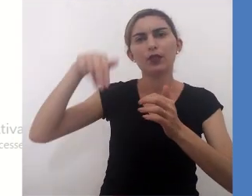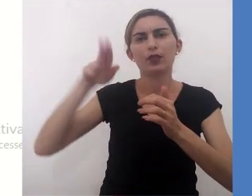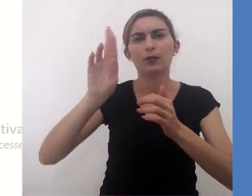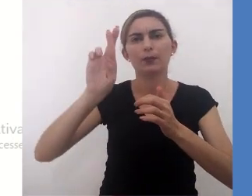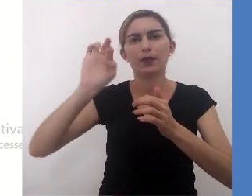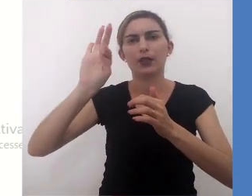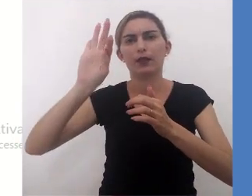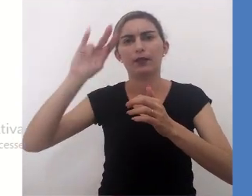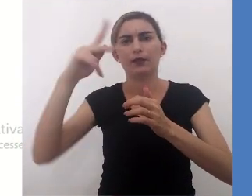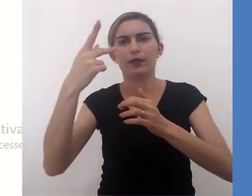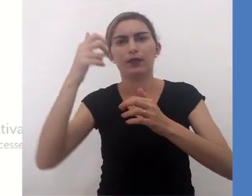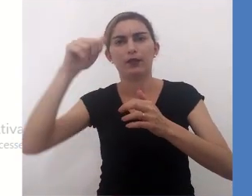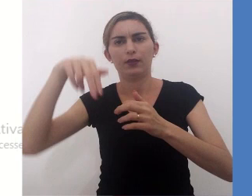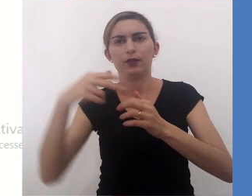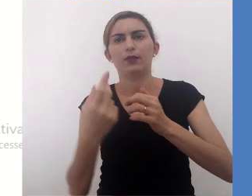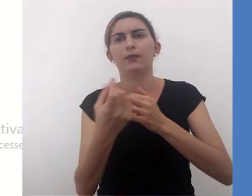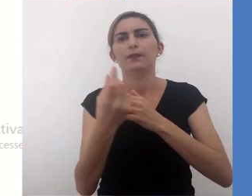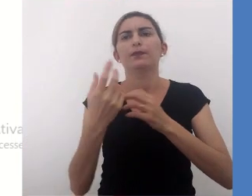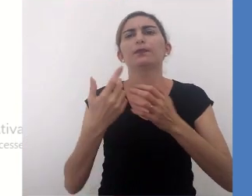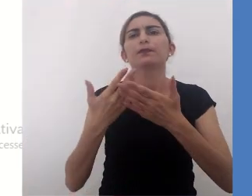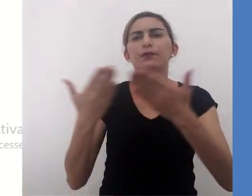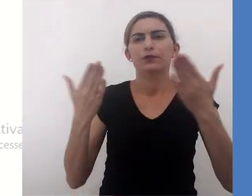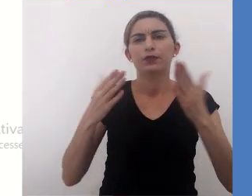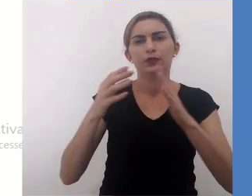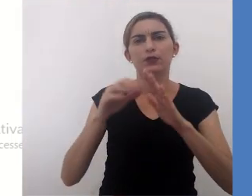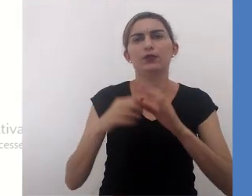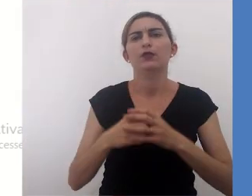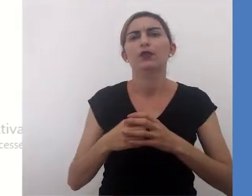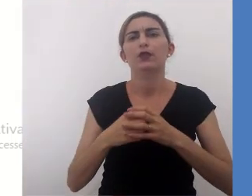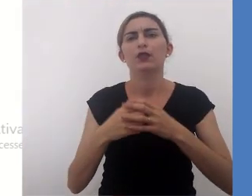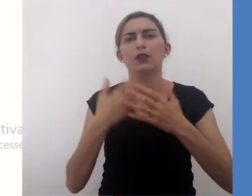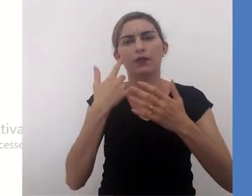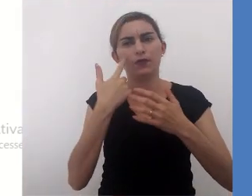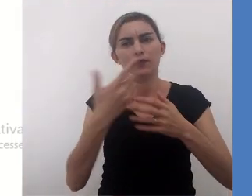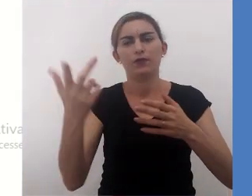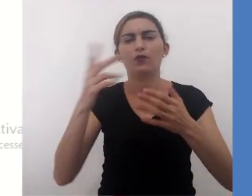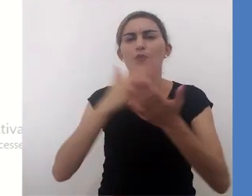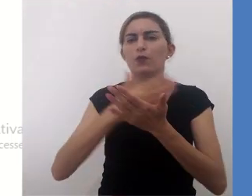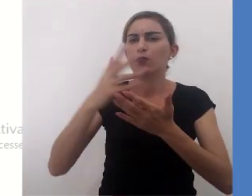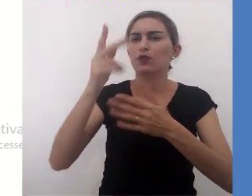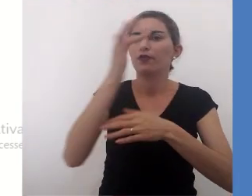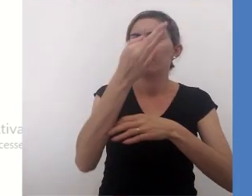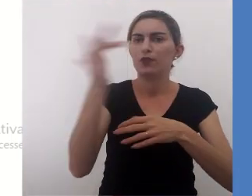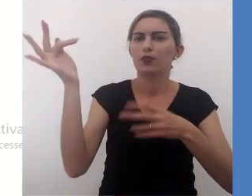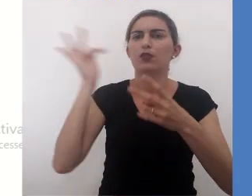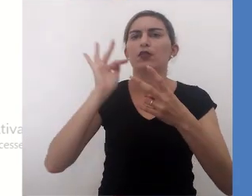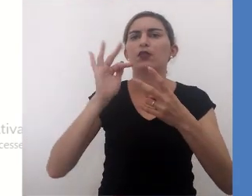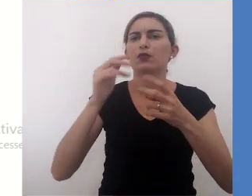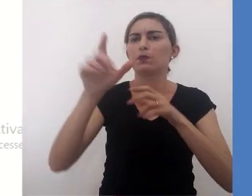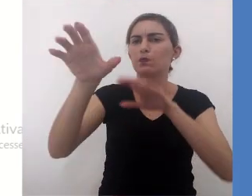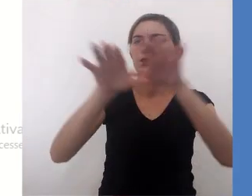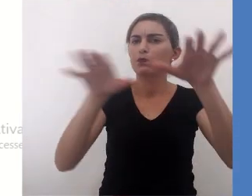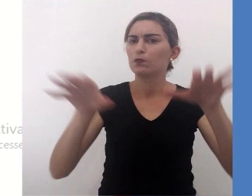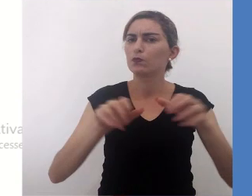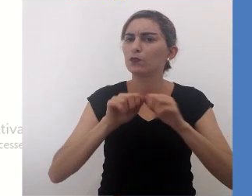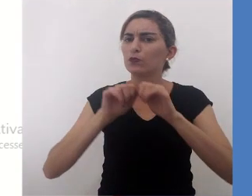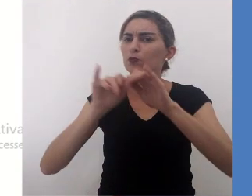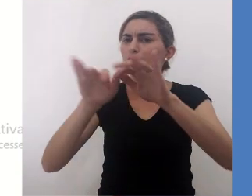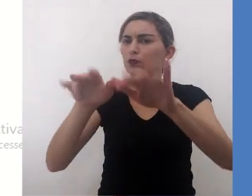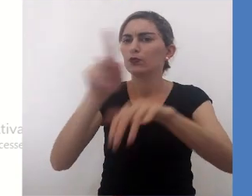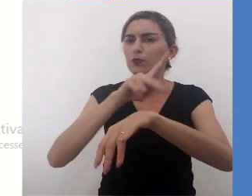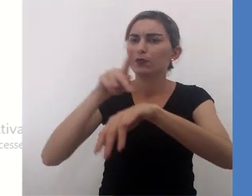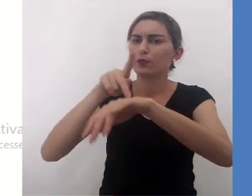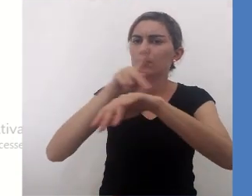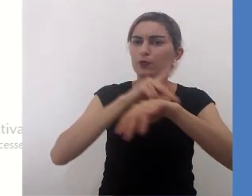a imagem aí, na segunda metade do século XVIII, em seguida na França, e foram proibidos nesses países,